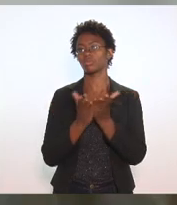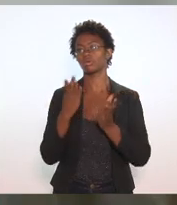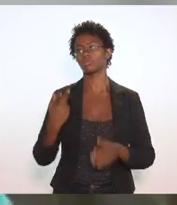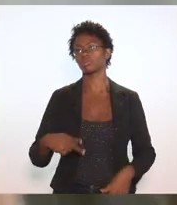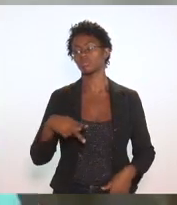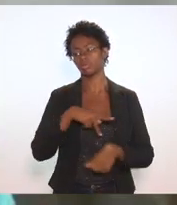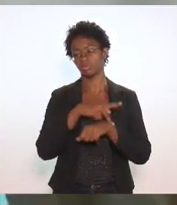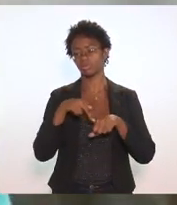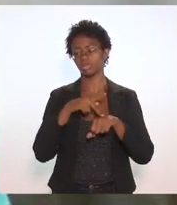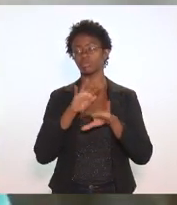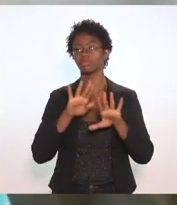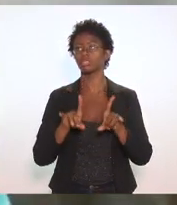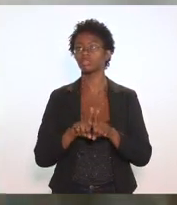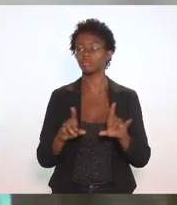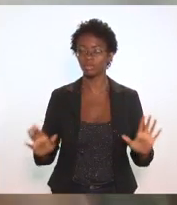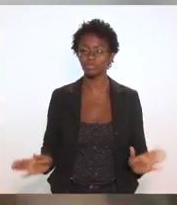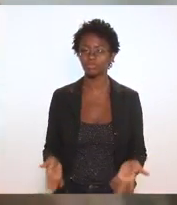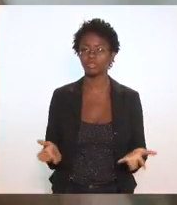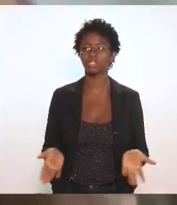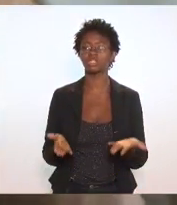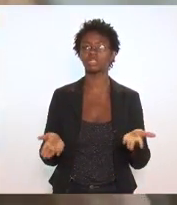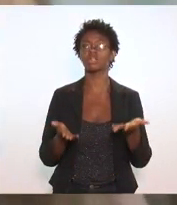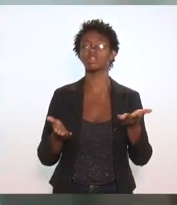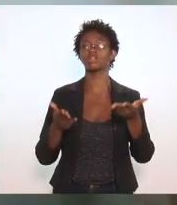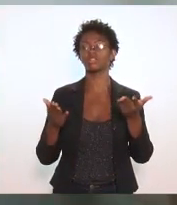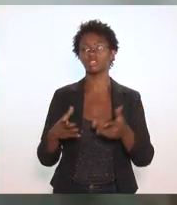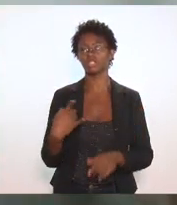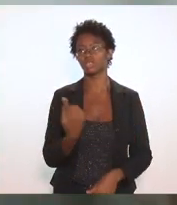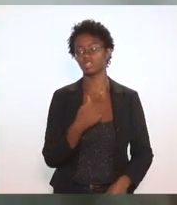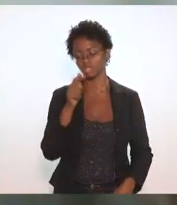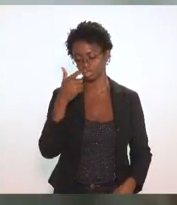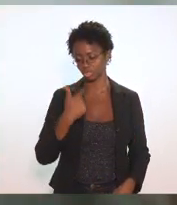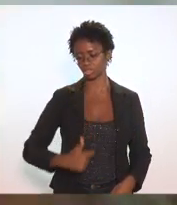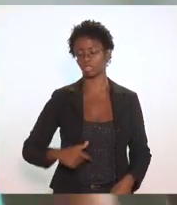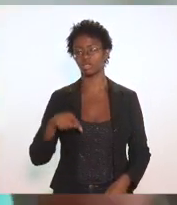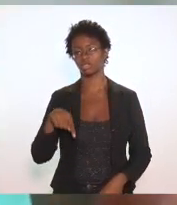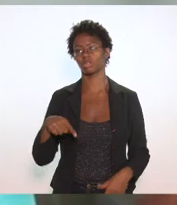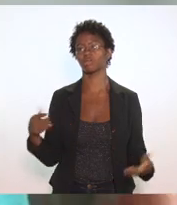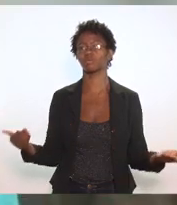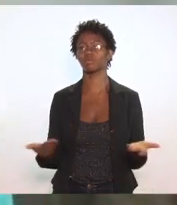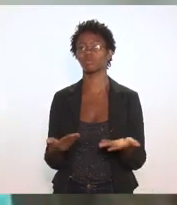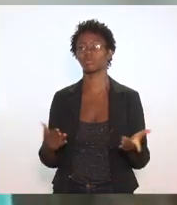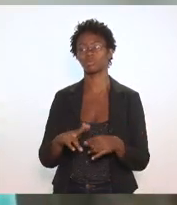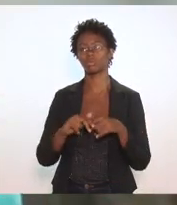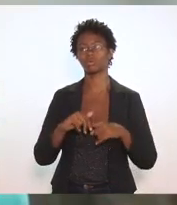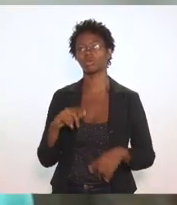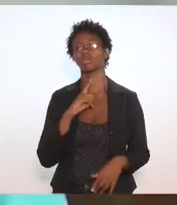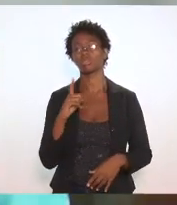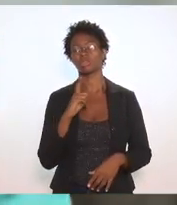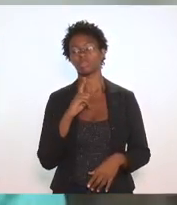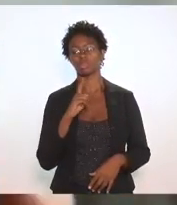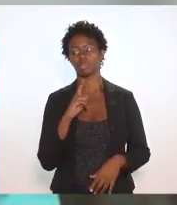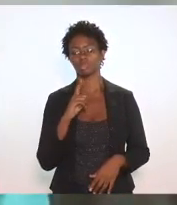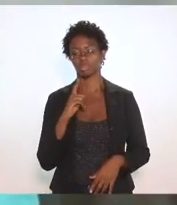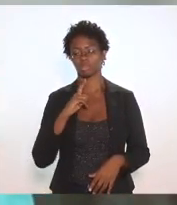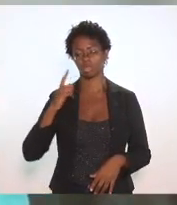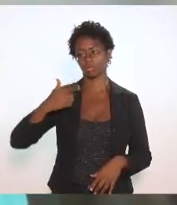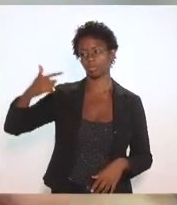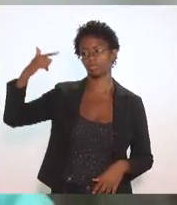tempo, valorizar que só estamos aqui hoje porque temos como